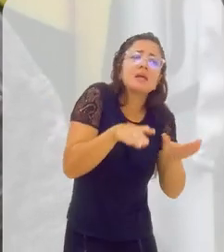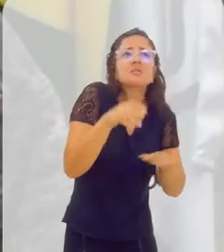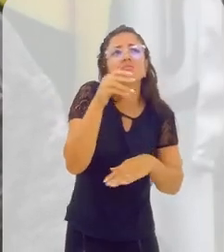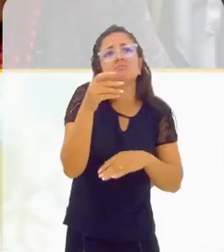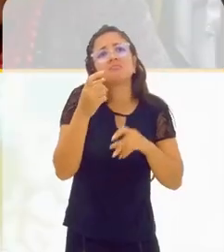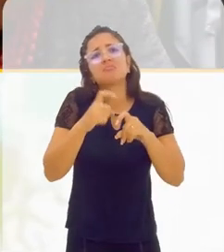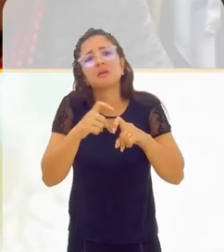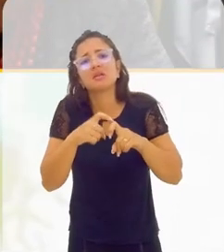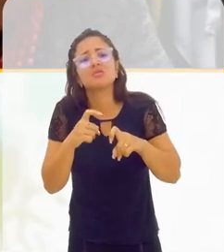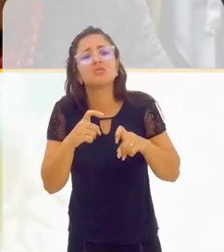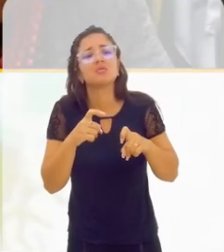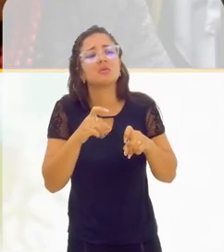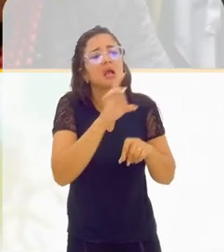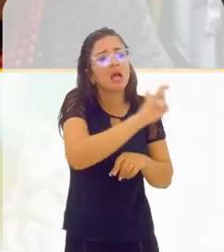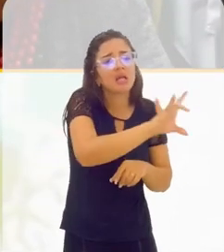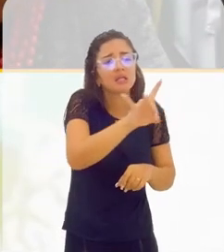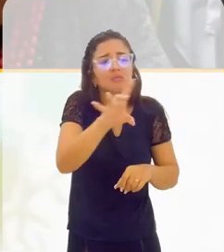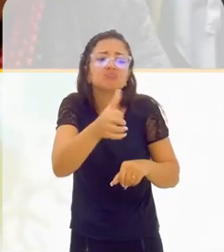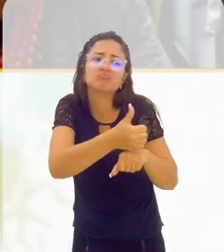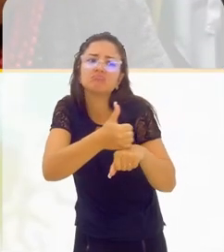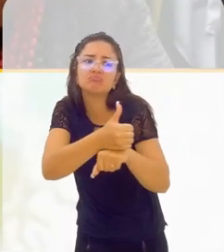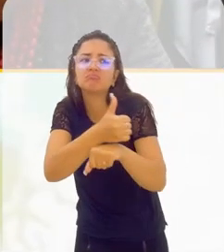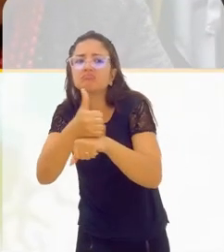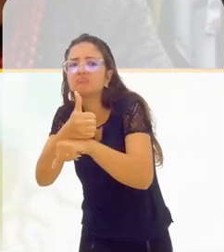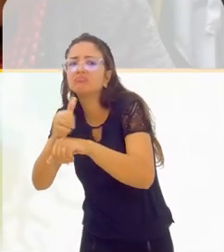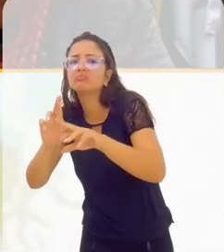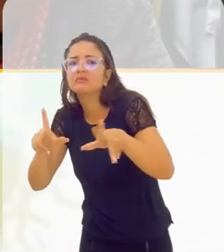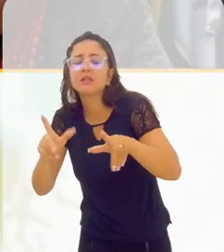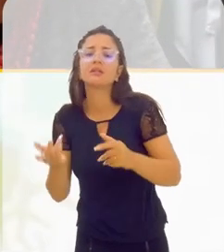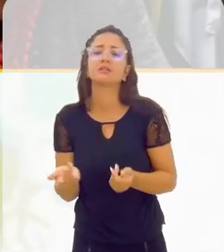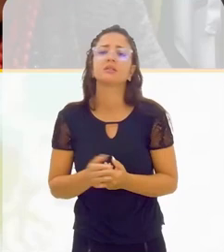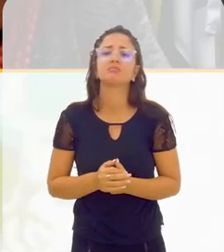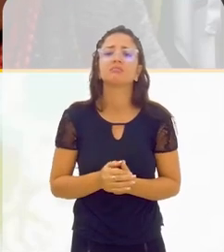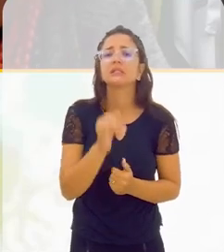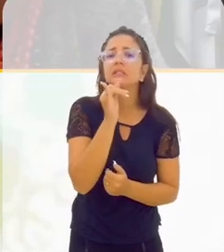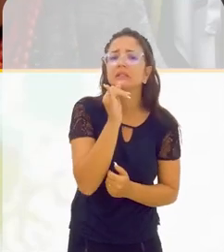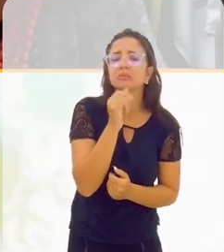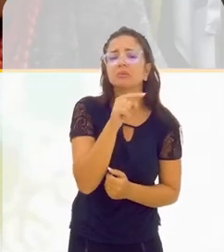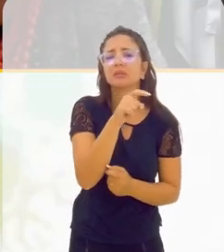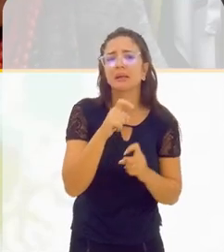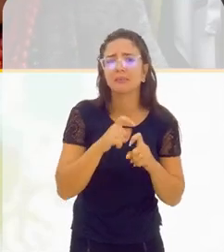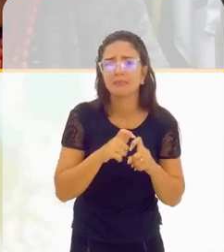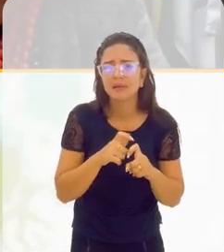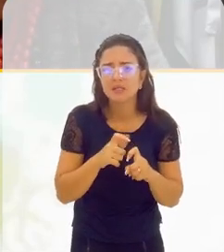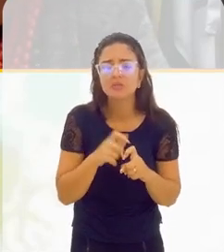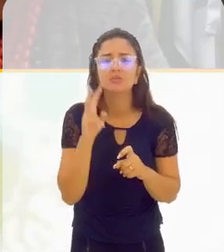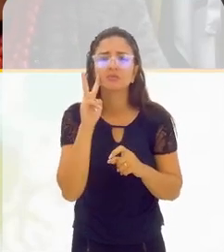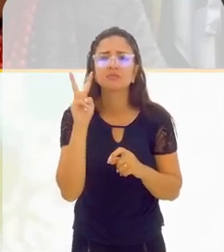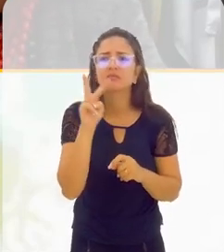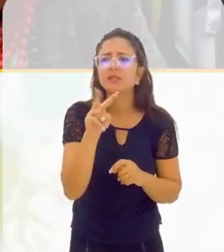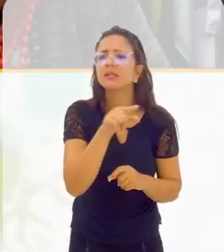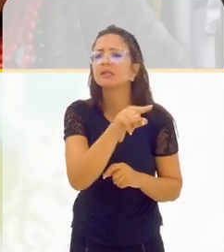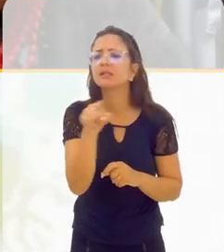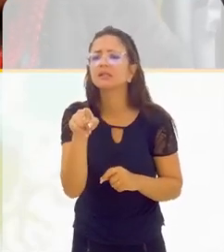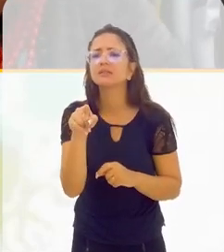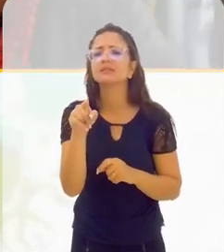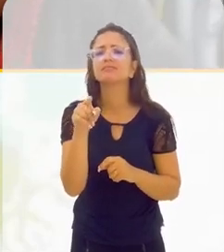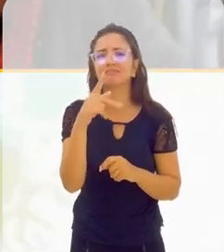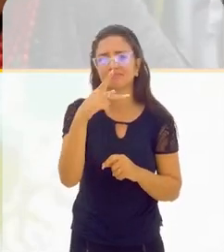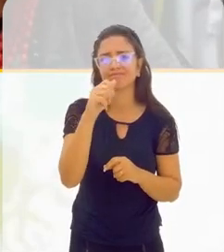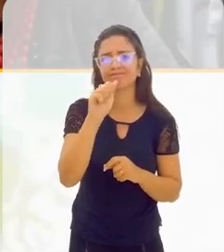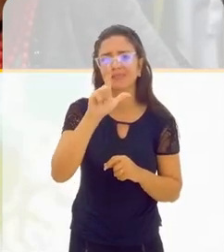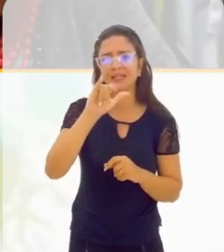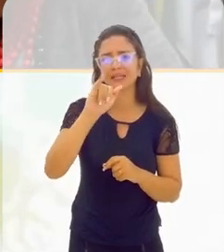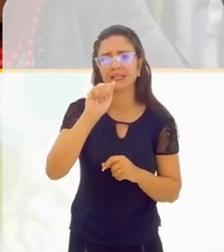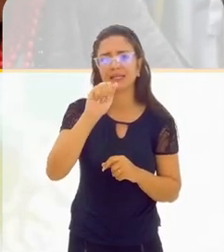né eu tive conversando muito com os caras que fazem paliativo né como é que eles eu tinha uma curiosidade como é que